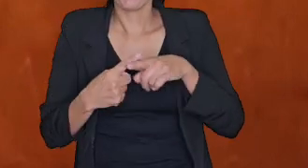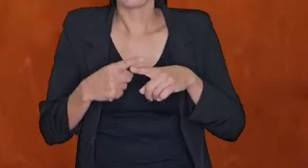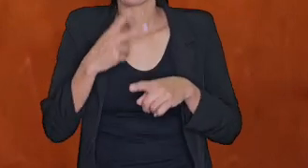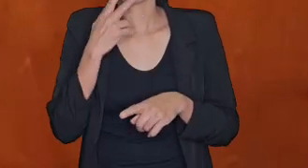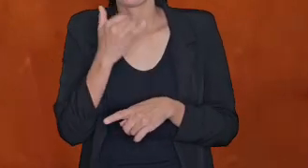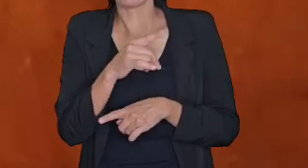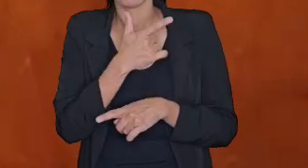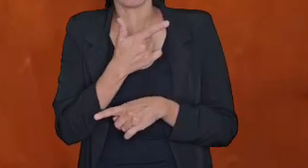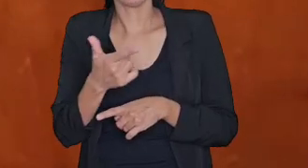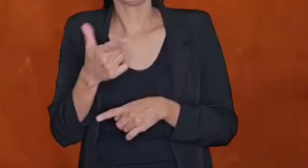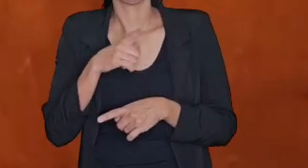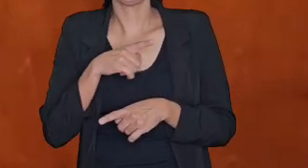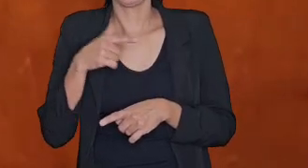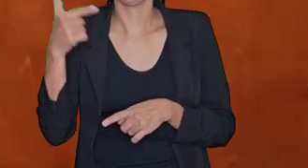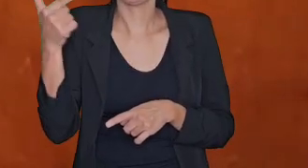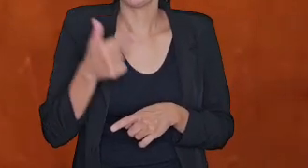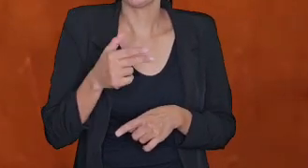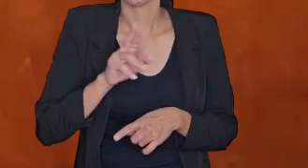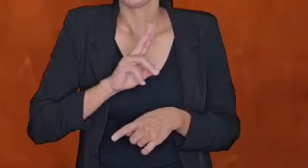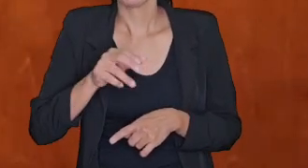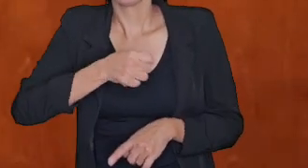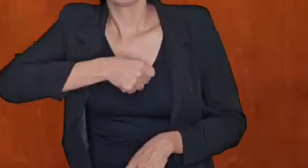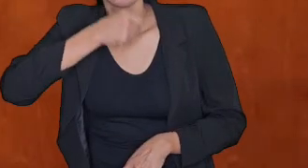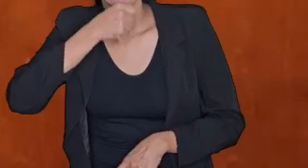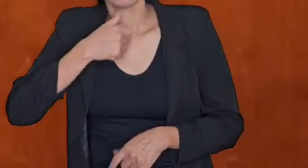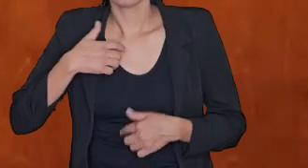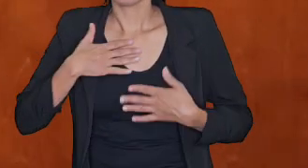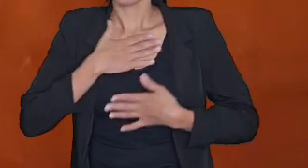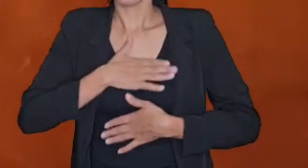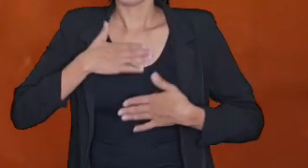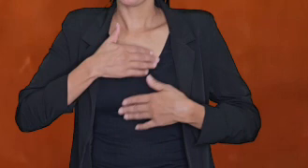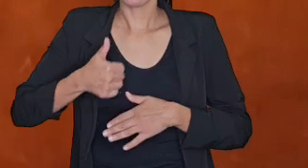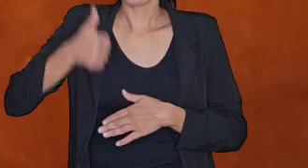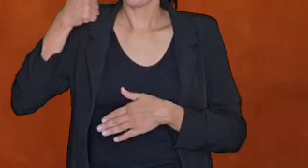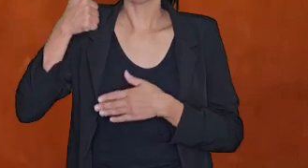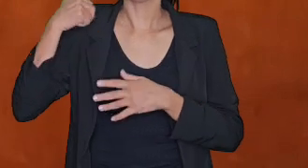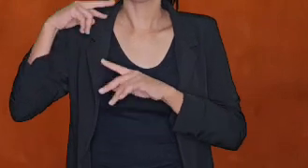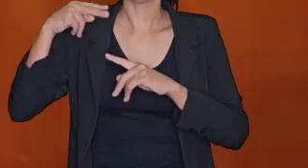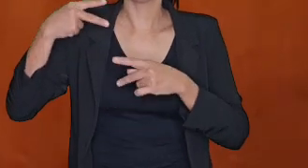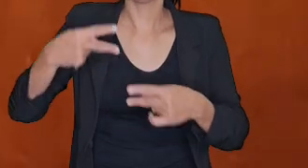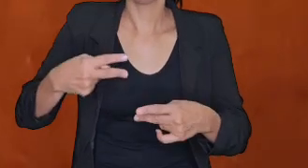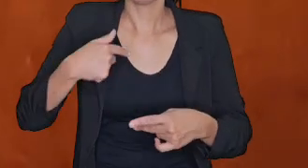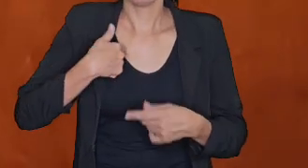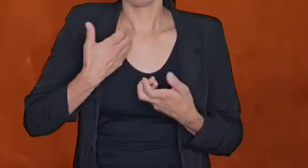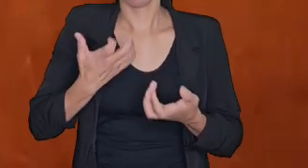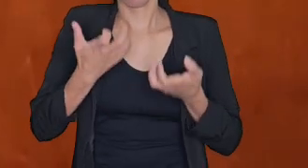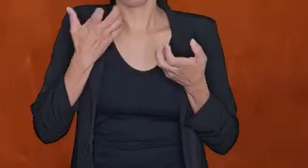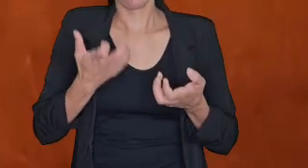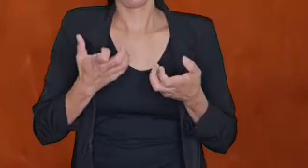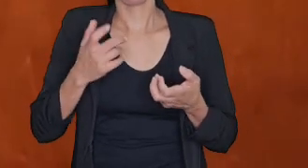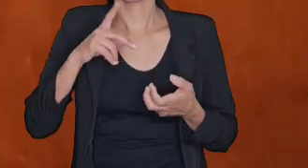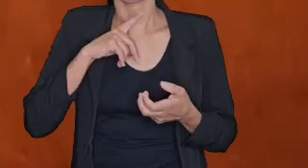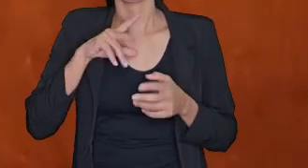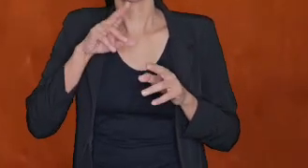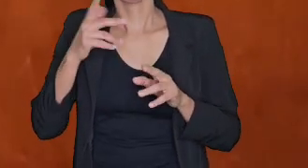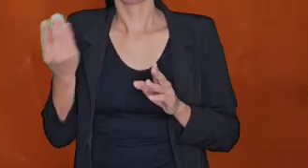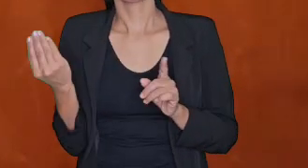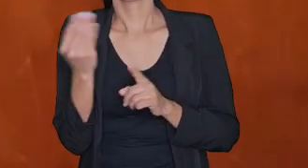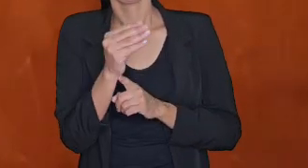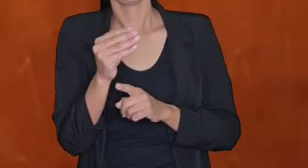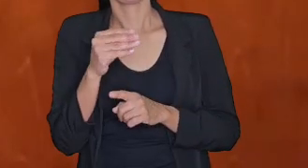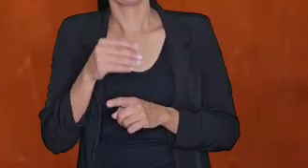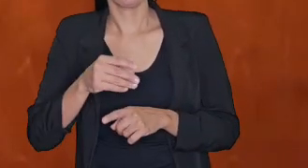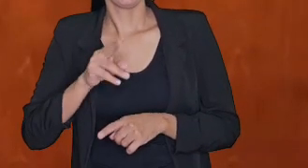de vovô. Por mais que os meus pais não carreguem esse sobrenome, mas eu tenho tanto apreço pela ancestralidade